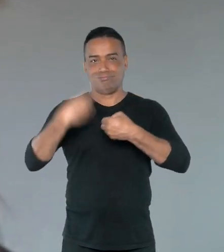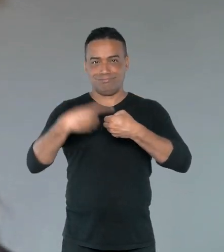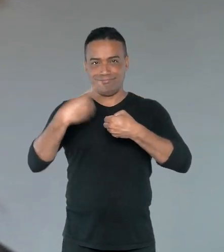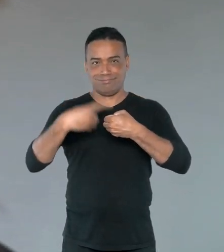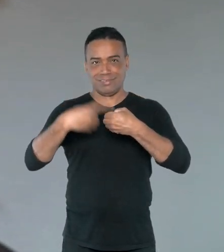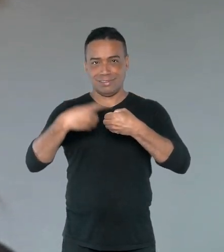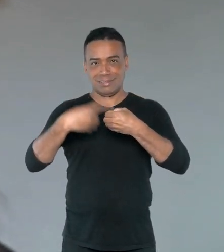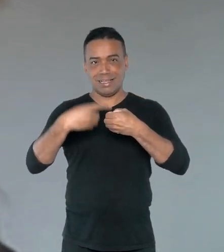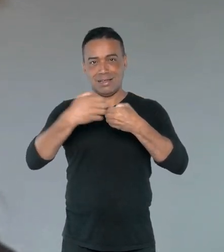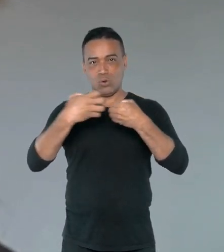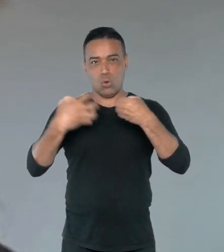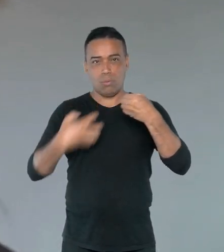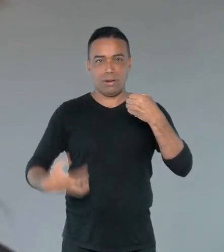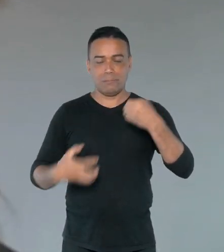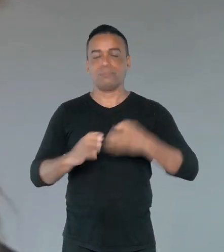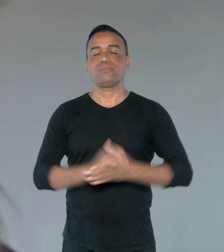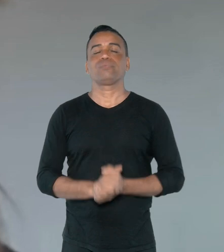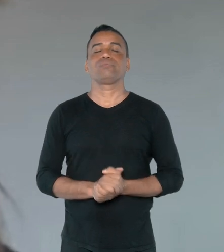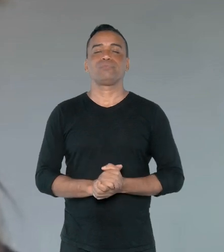e a gente